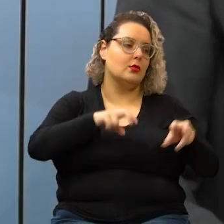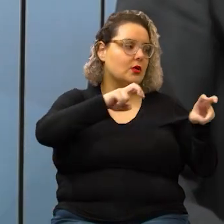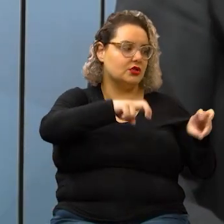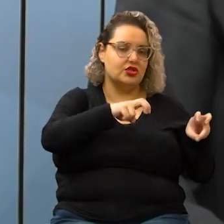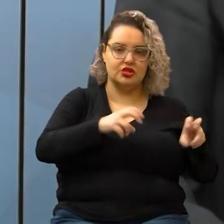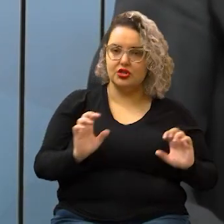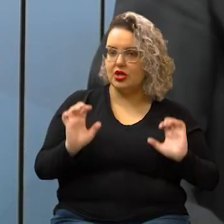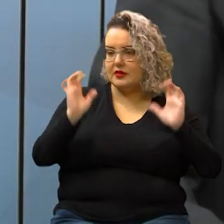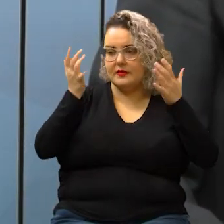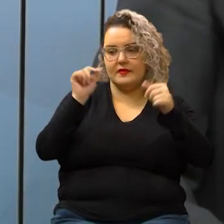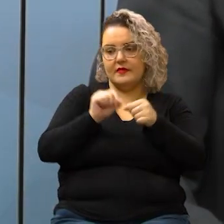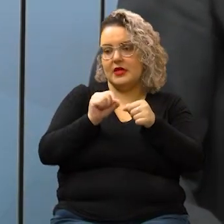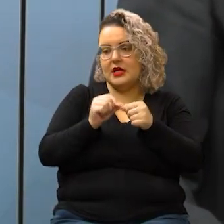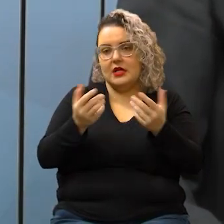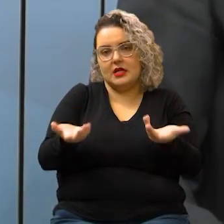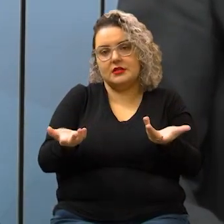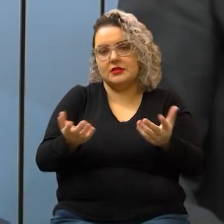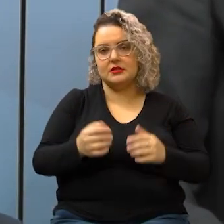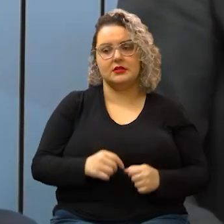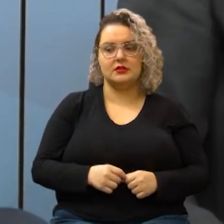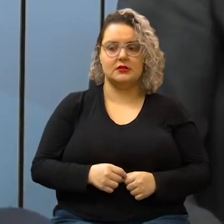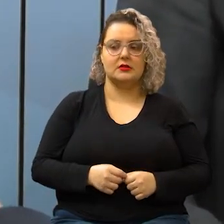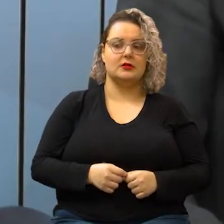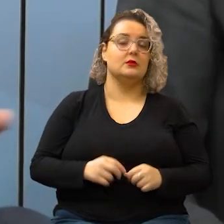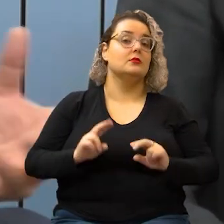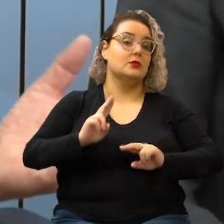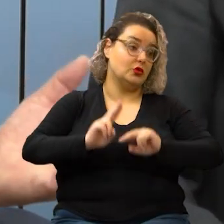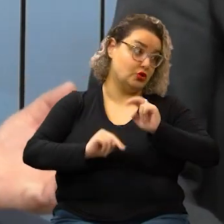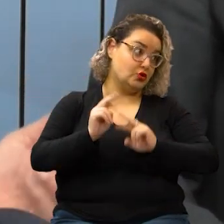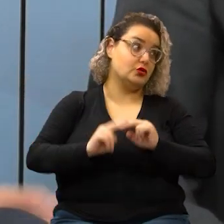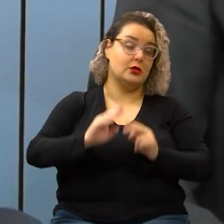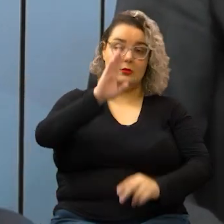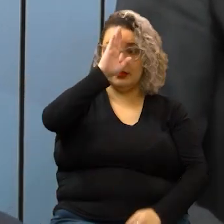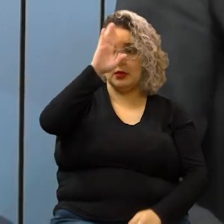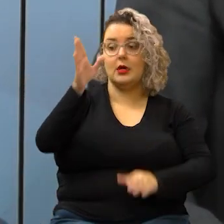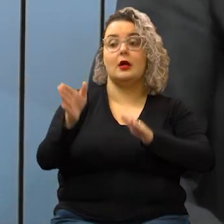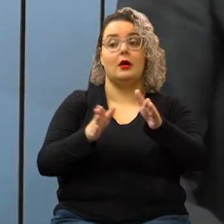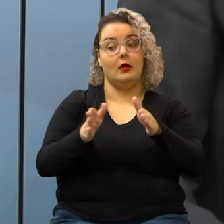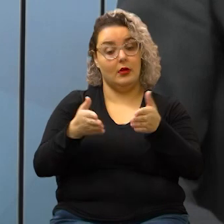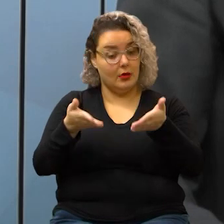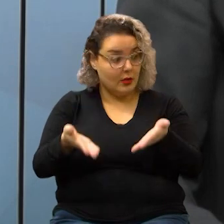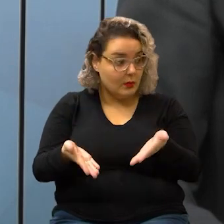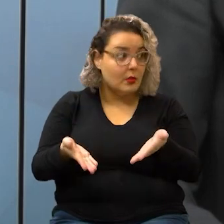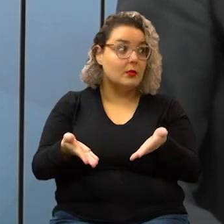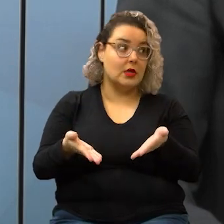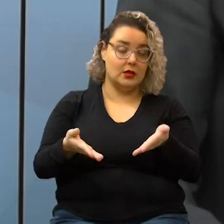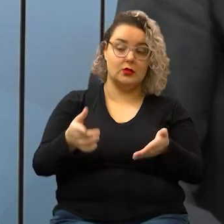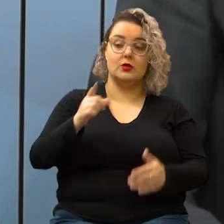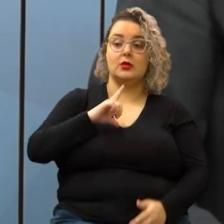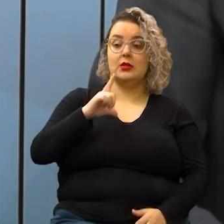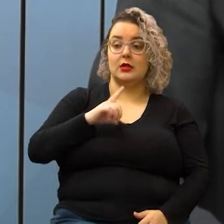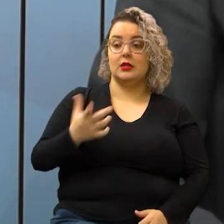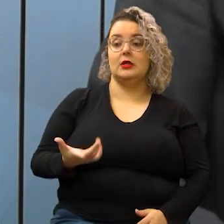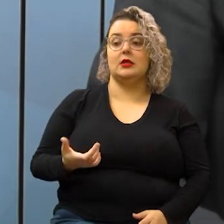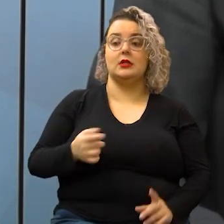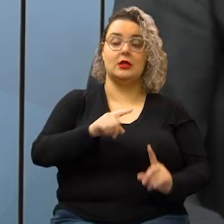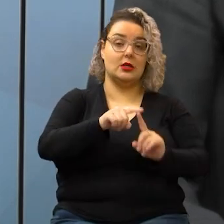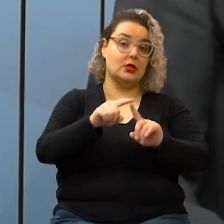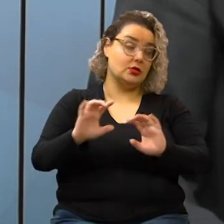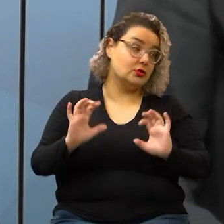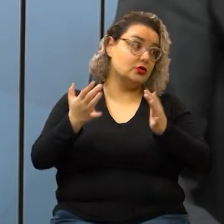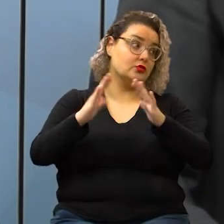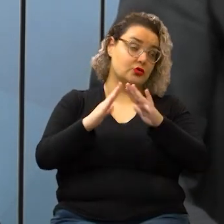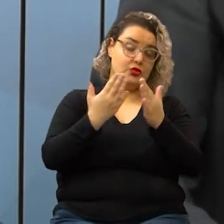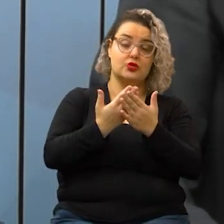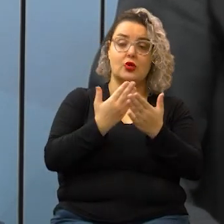fazem festas juninas, principalmente. Essa é uma época que tem muita desse tipo de evento de